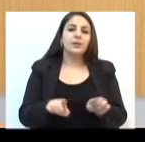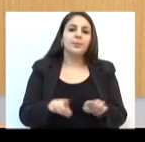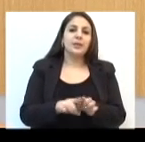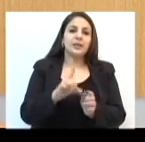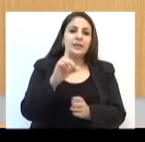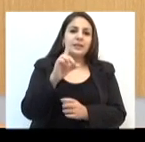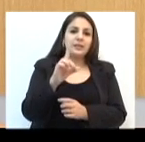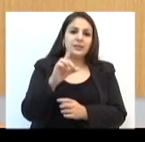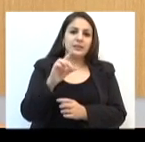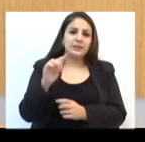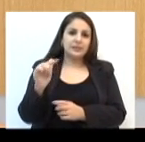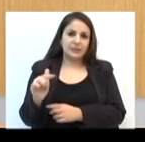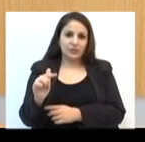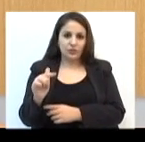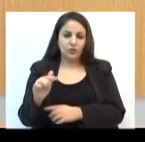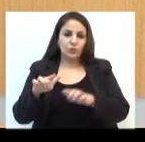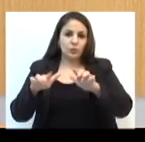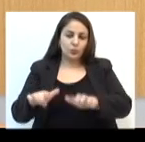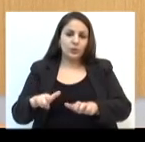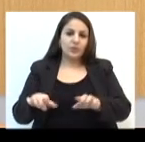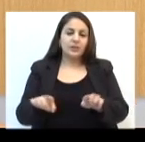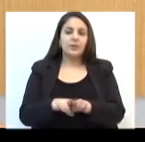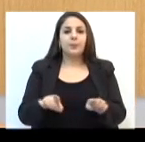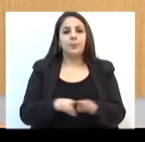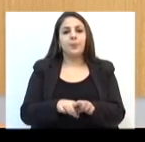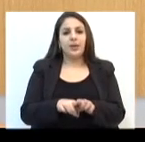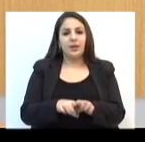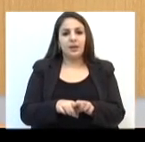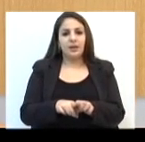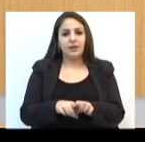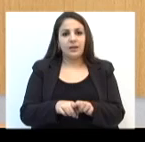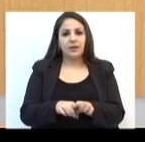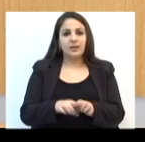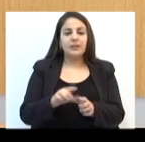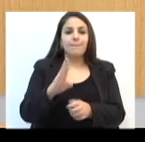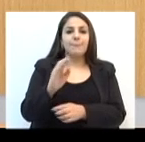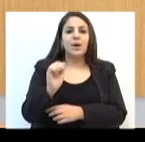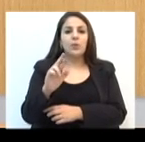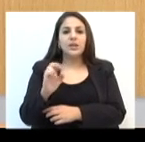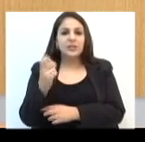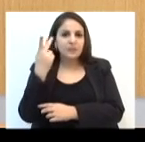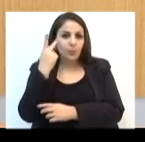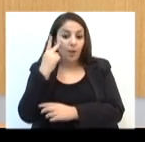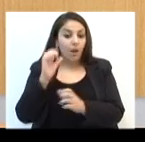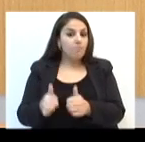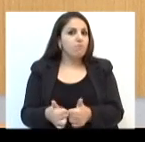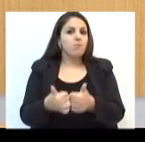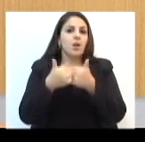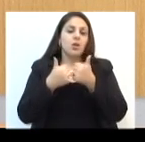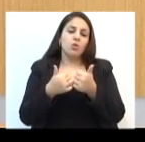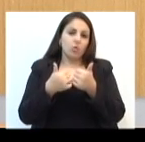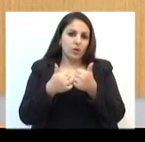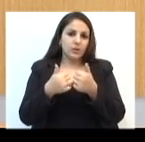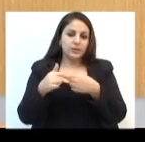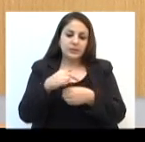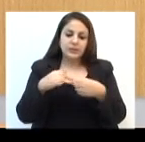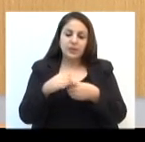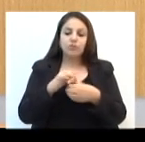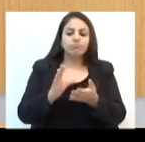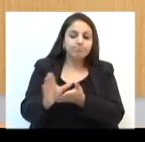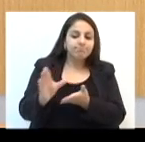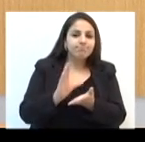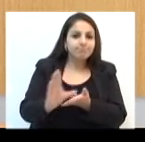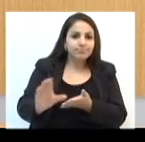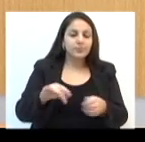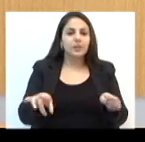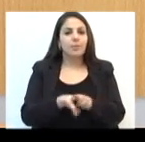em 17º lugar e Barueri, em São Paulo, foi considerada a melhor cidade brasileira para se